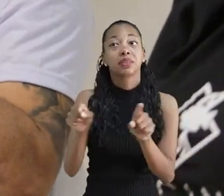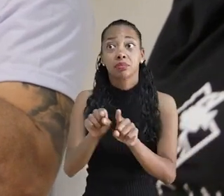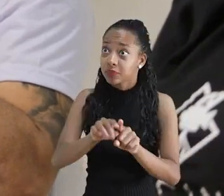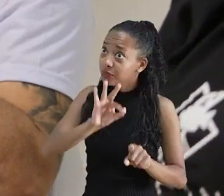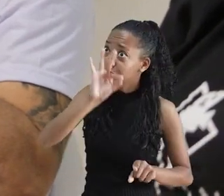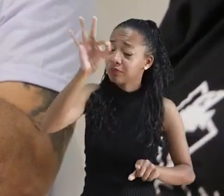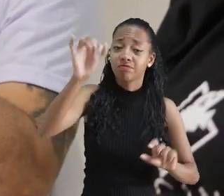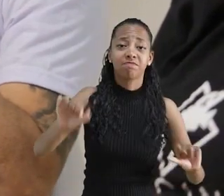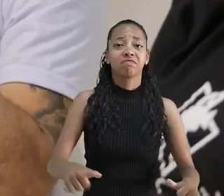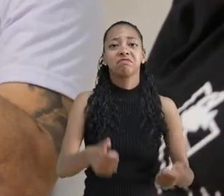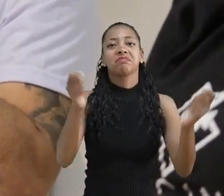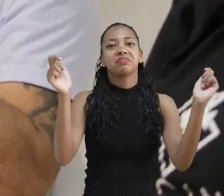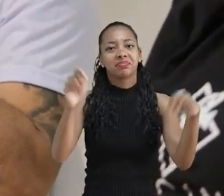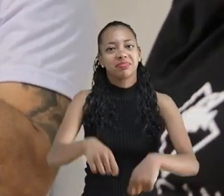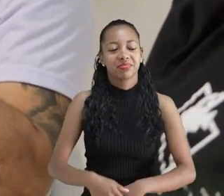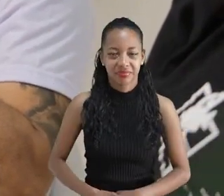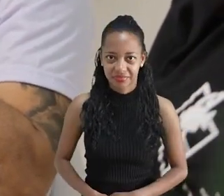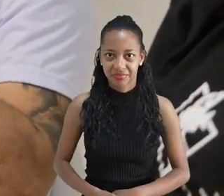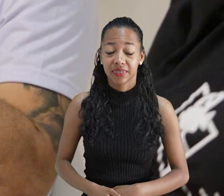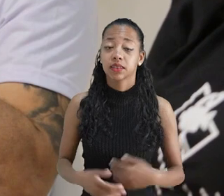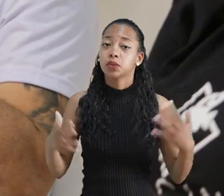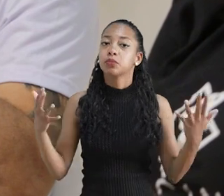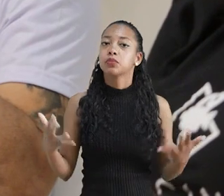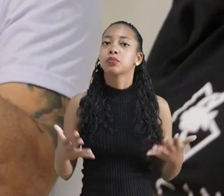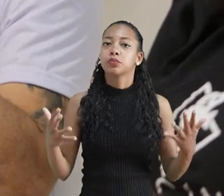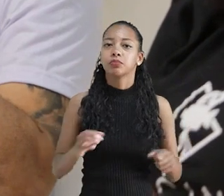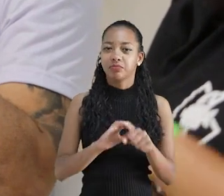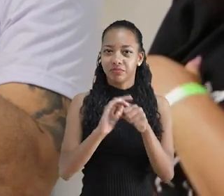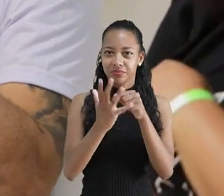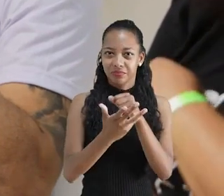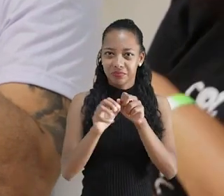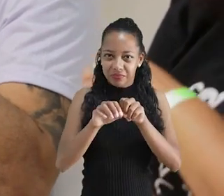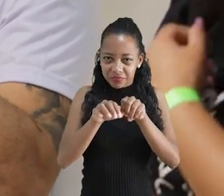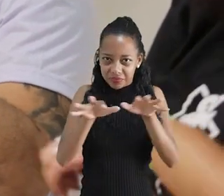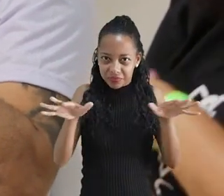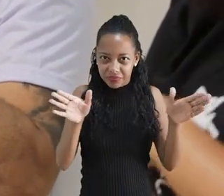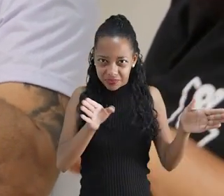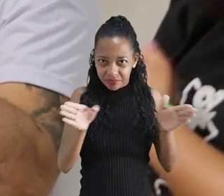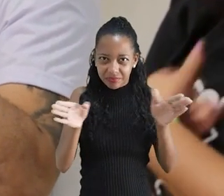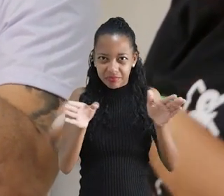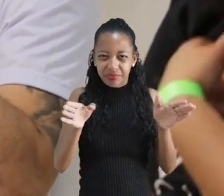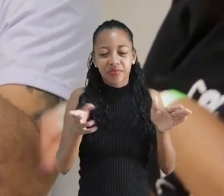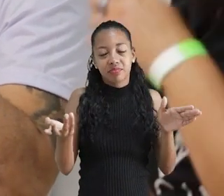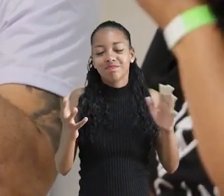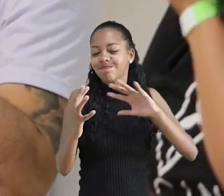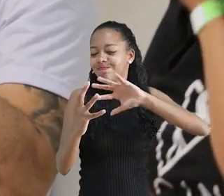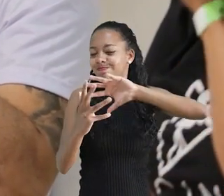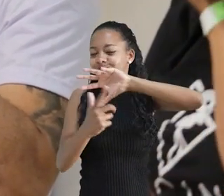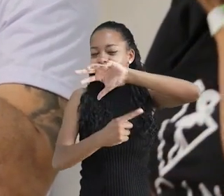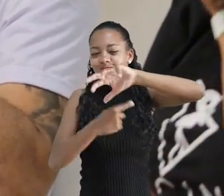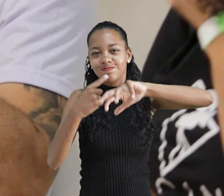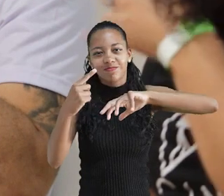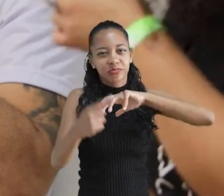Eh também tivemos vários trabalhos eh sociais agora na pandemia a situação que o mundo viveu né